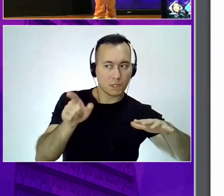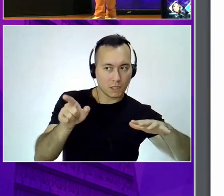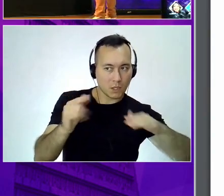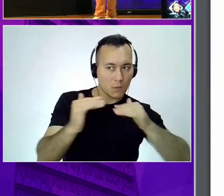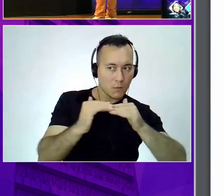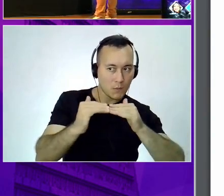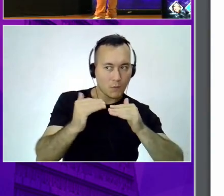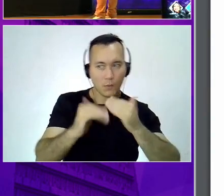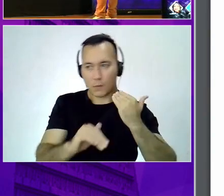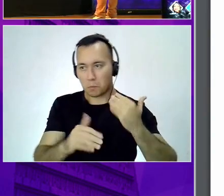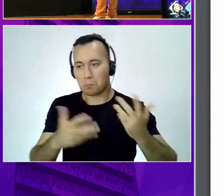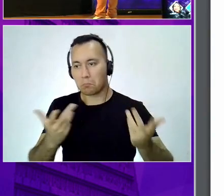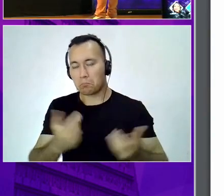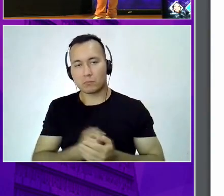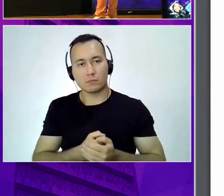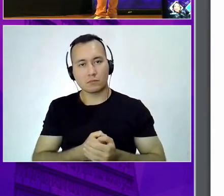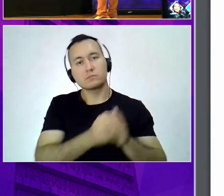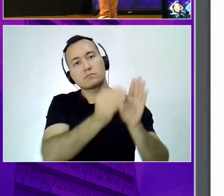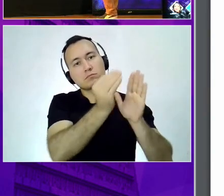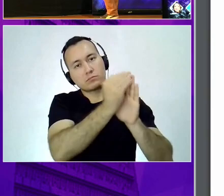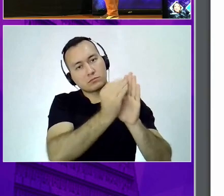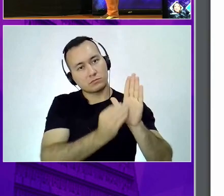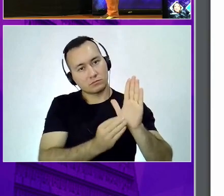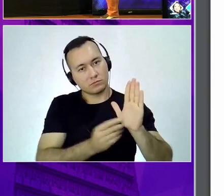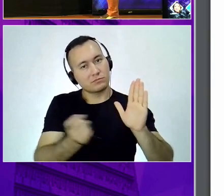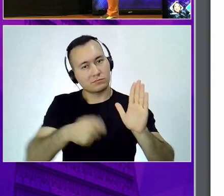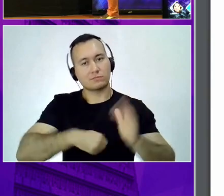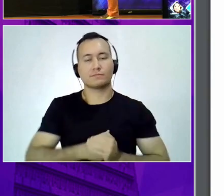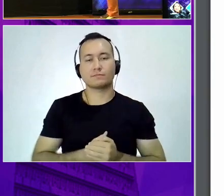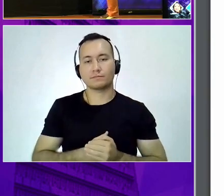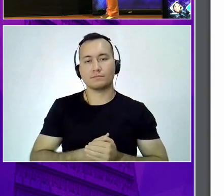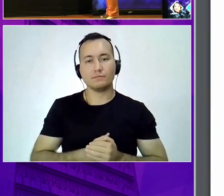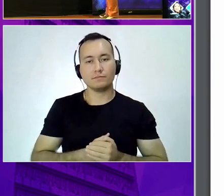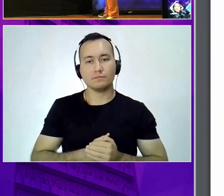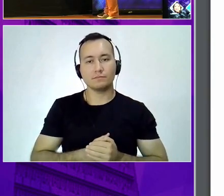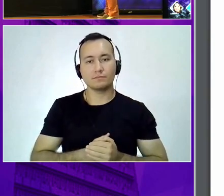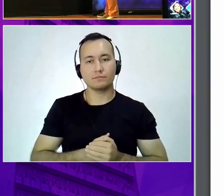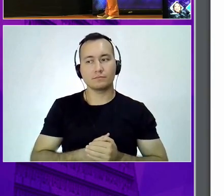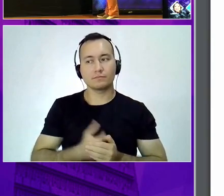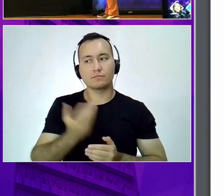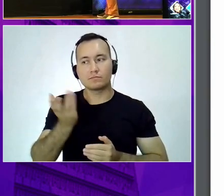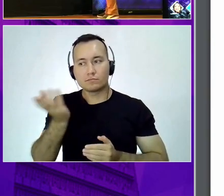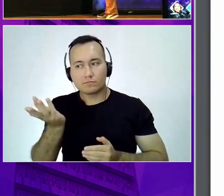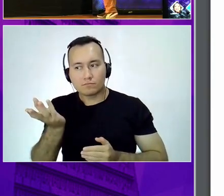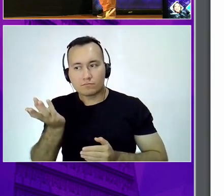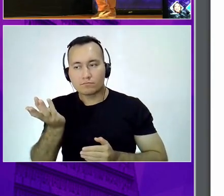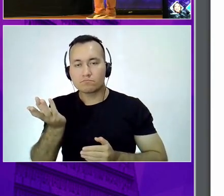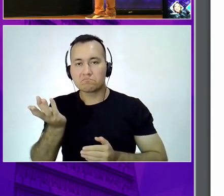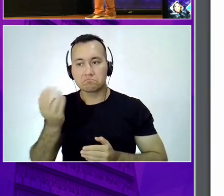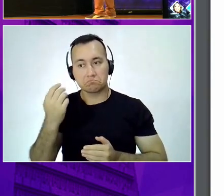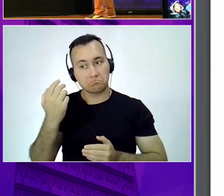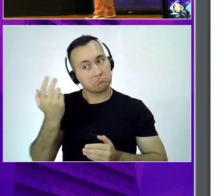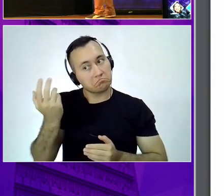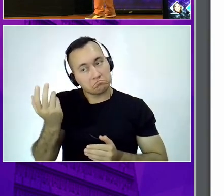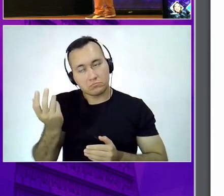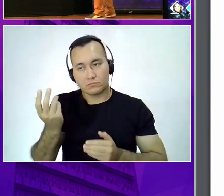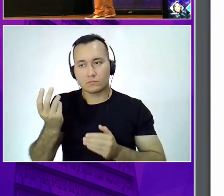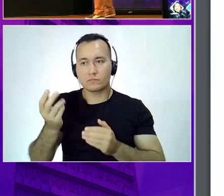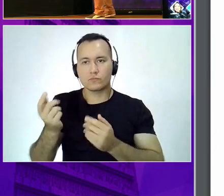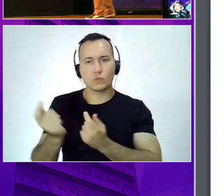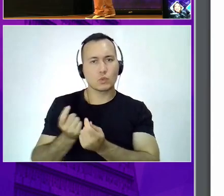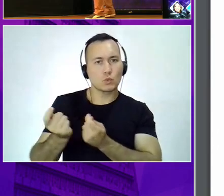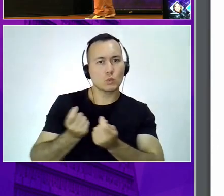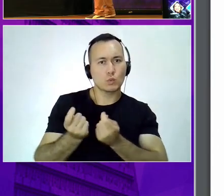em relação ao processo de mudança que está acontecendo. Qual é a influência dessa pessoa no ambiente da mudança? A pessoa tem alta influência ou